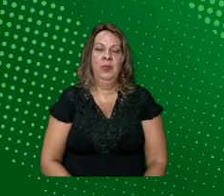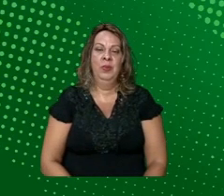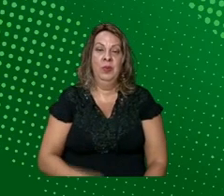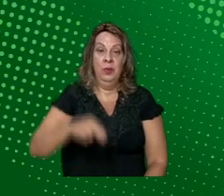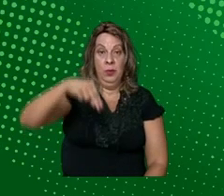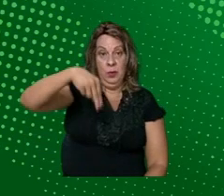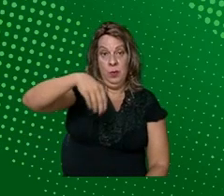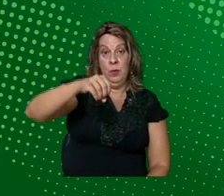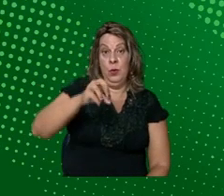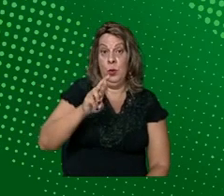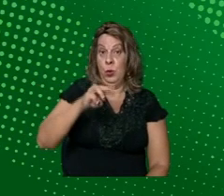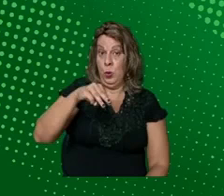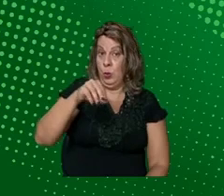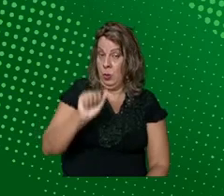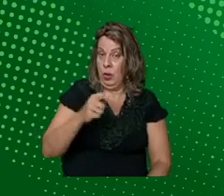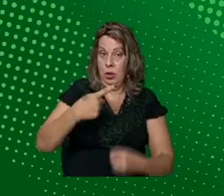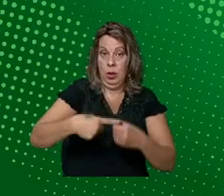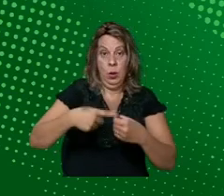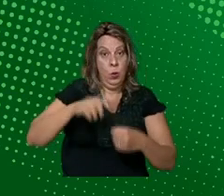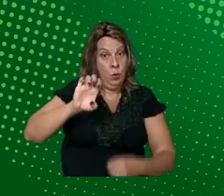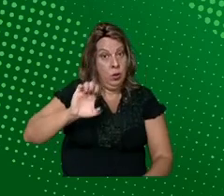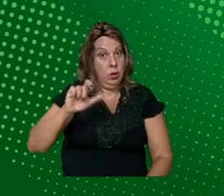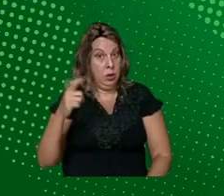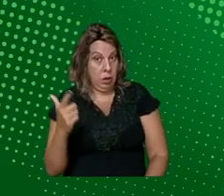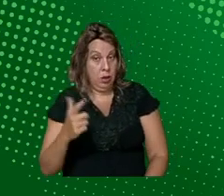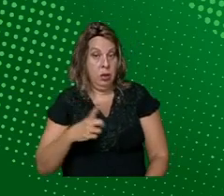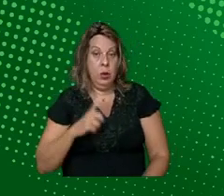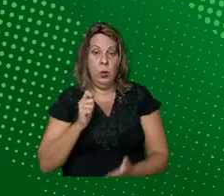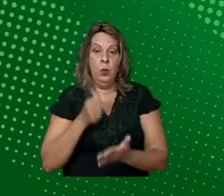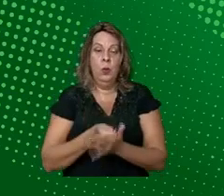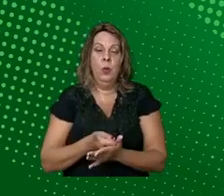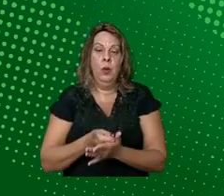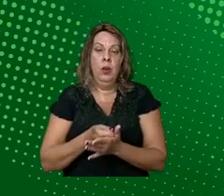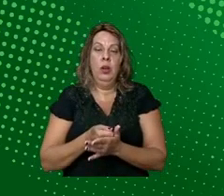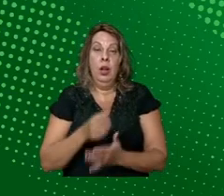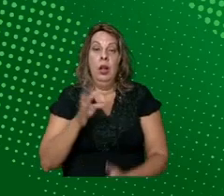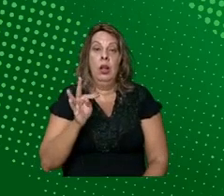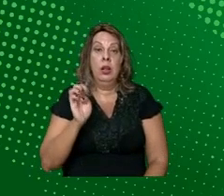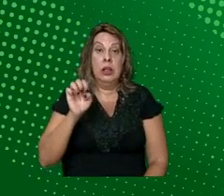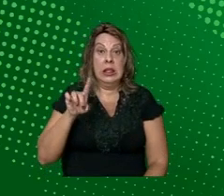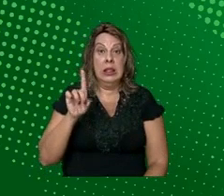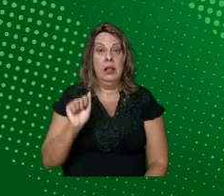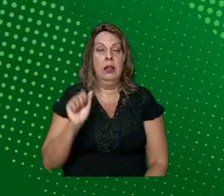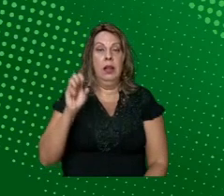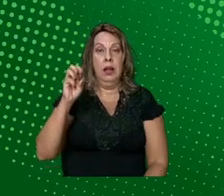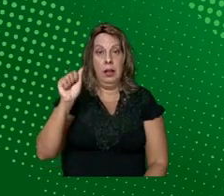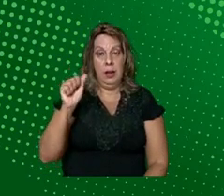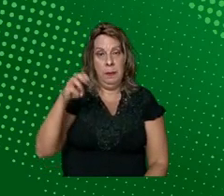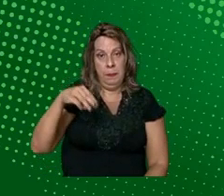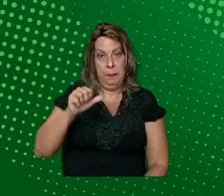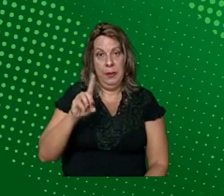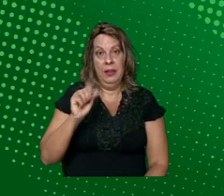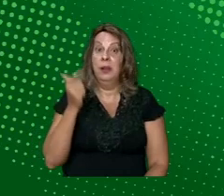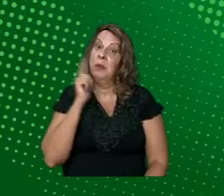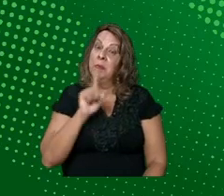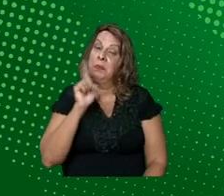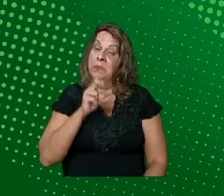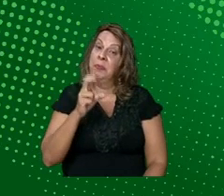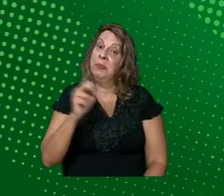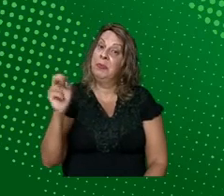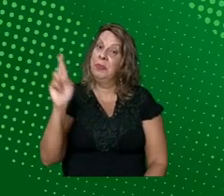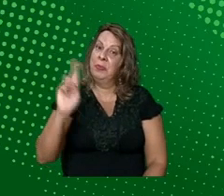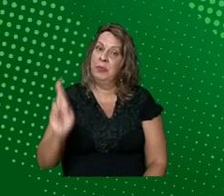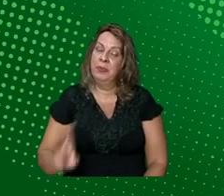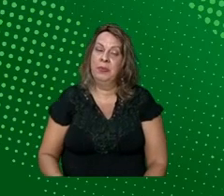123790, Norma da Silva de Estância, adquiriu aí na tenda da Amanda, Regional Estância, faturou